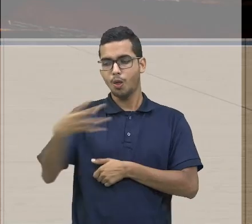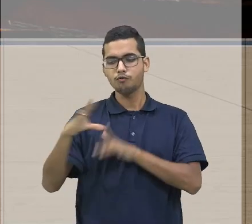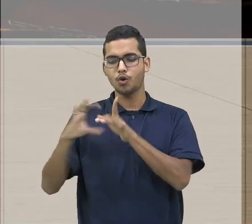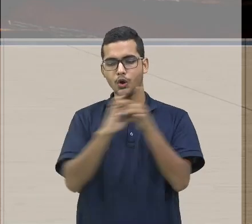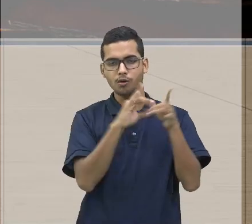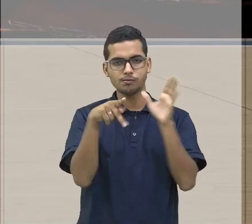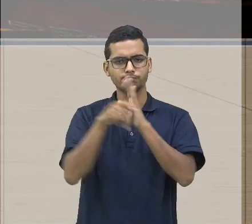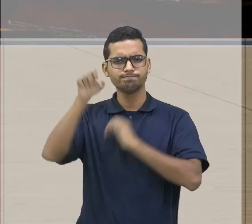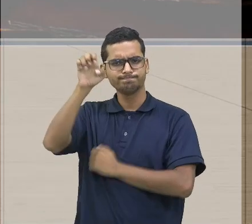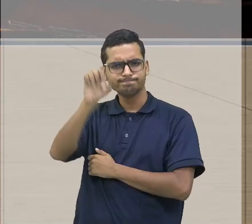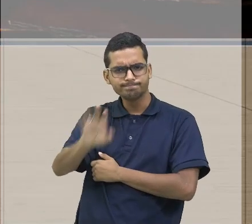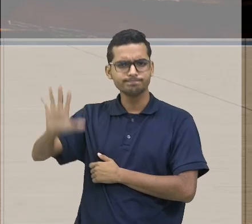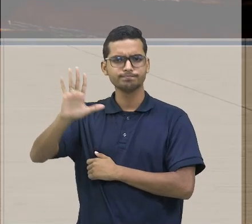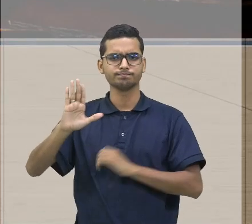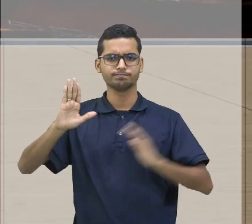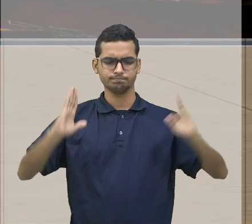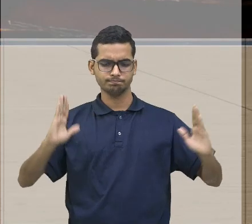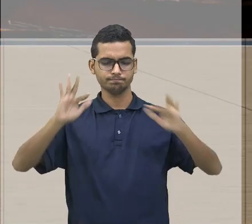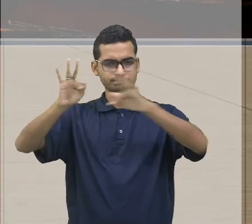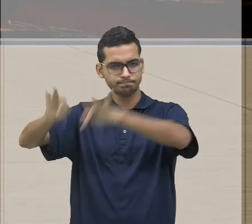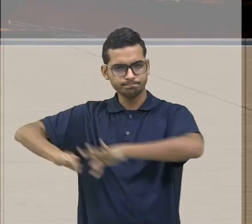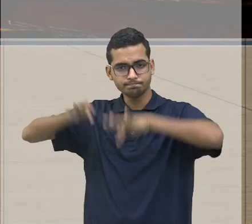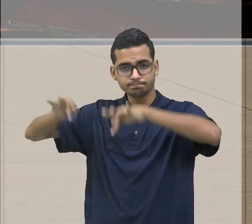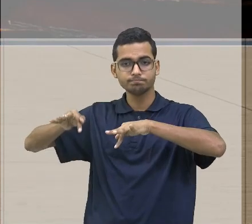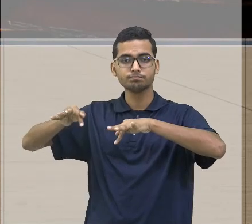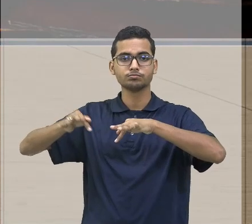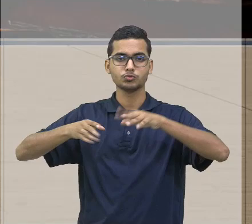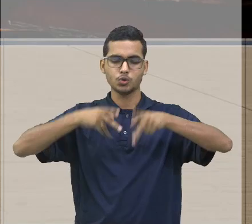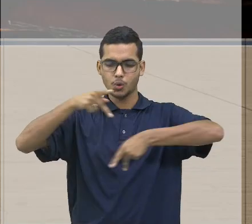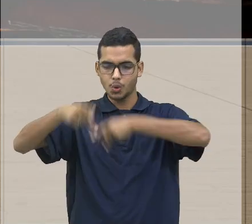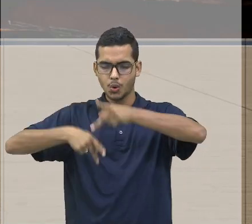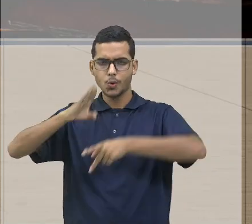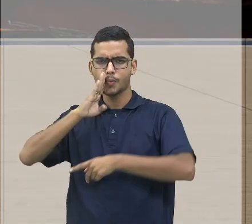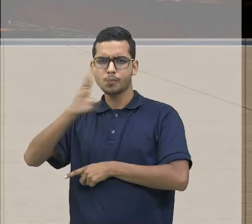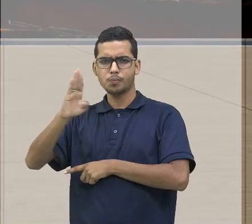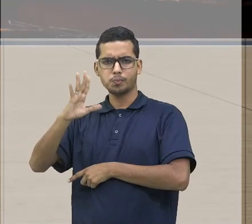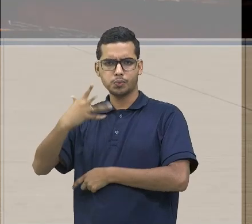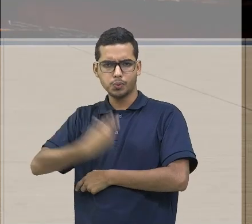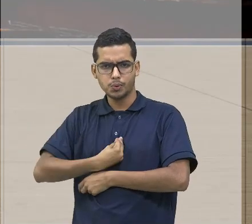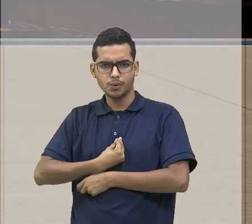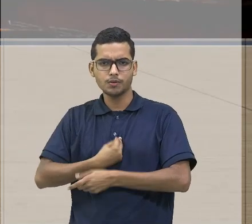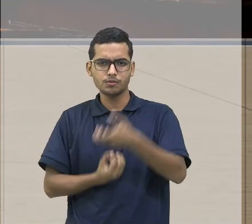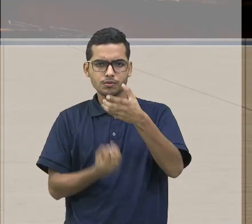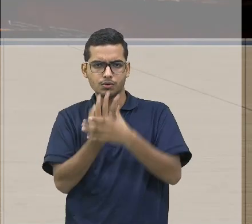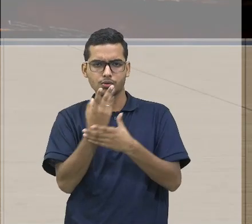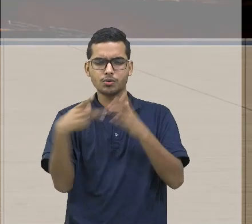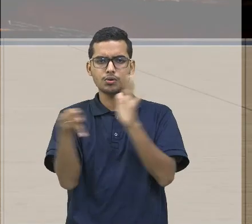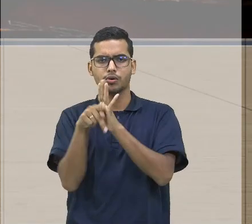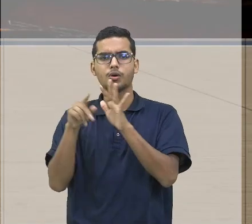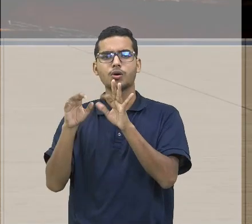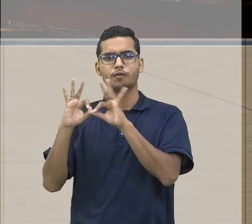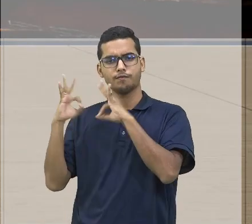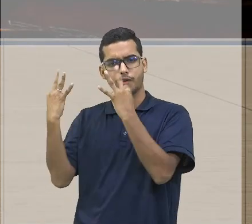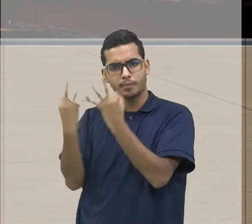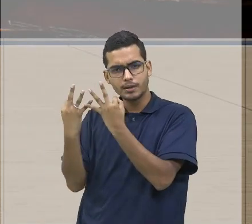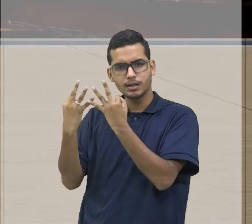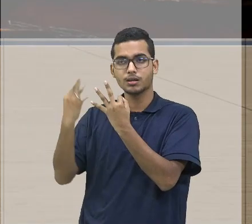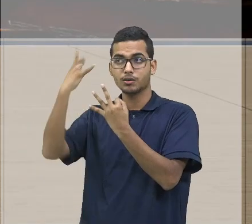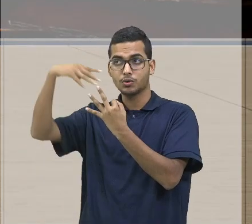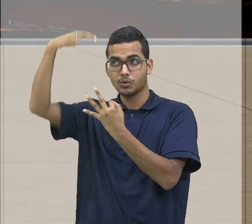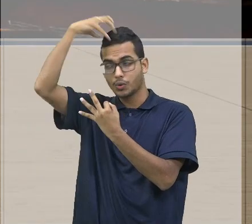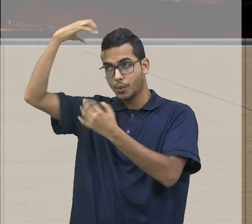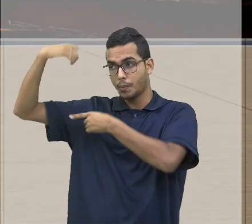do feudalismo, muitos dos povos bárbaros que invadiram, que vão formar dinastias, vão se converter ao cristianismo. Então a religião vai